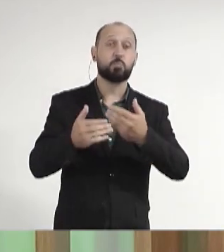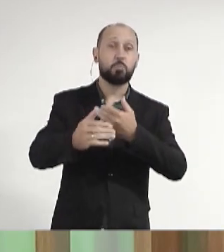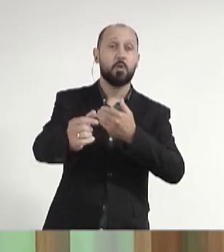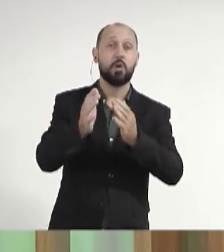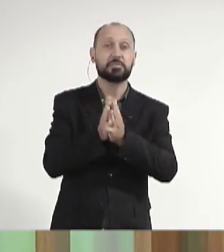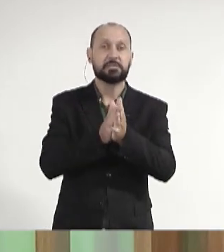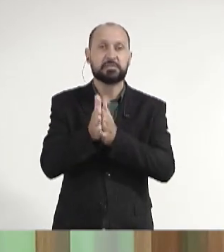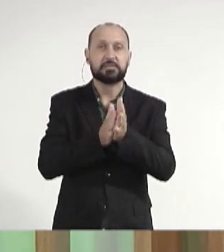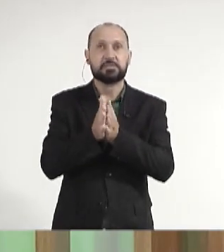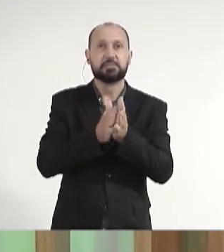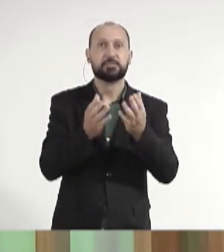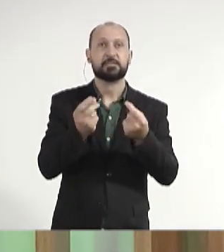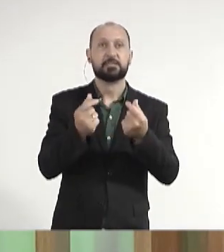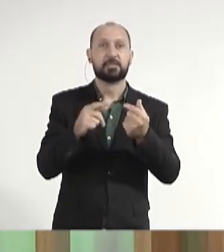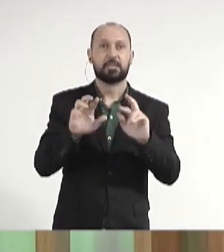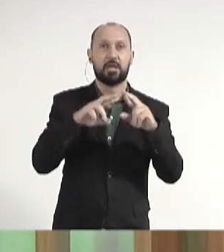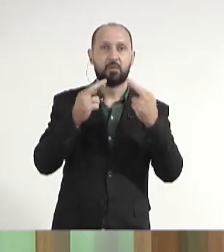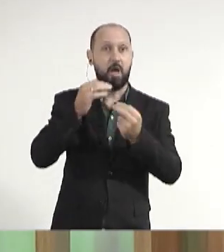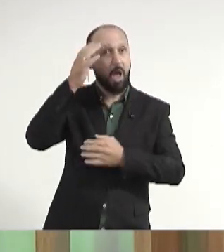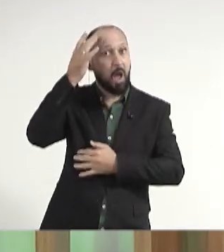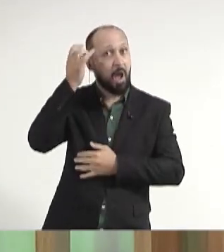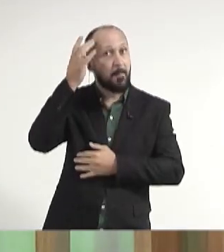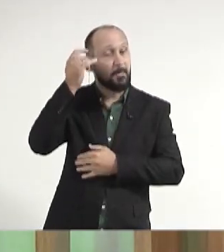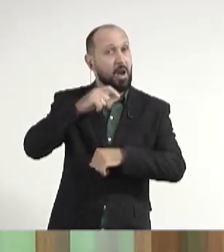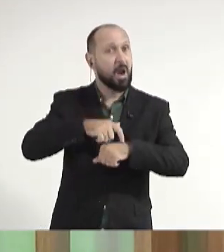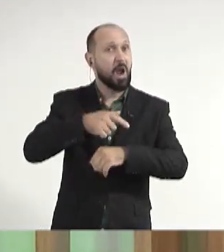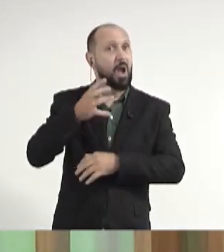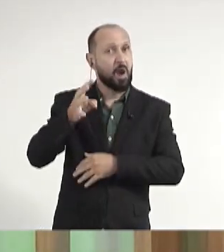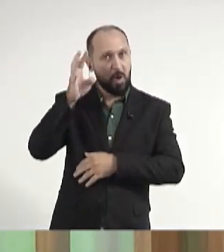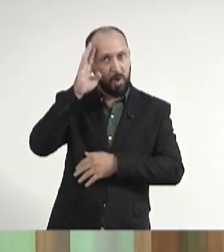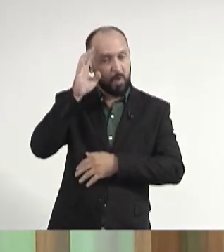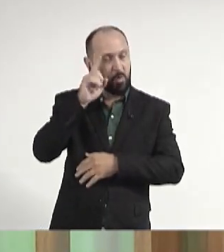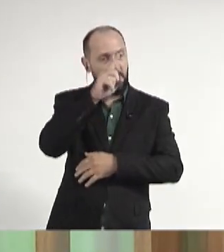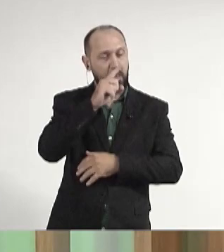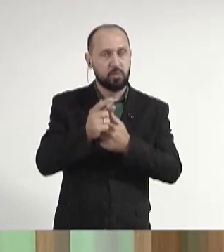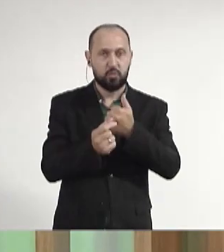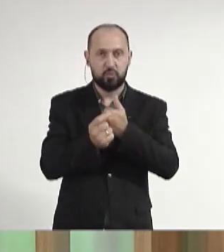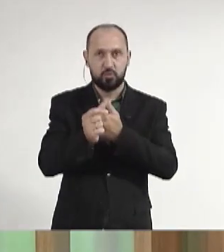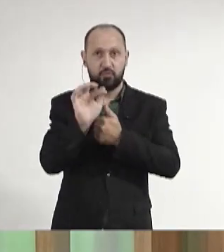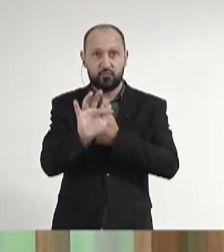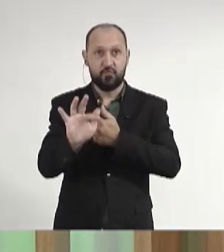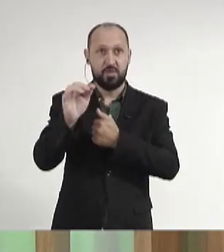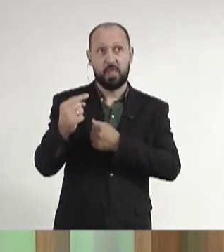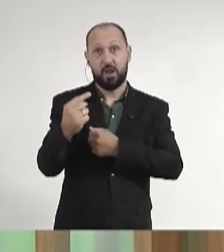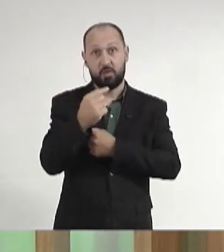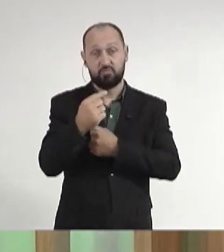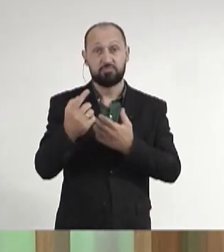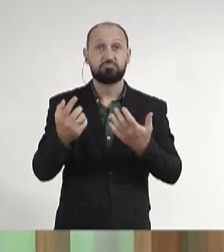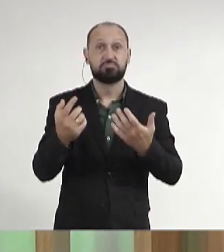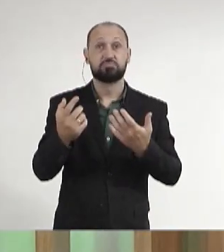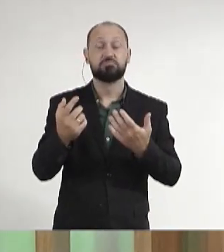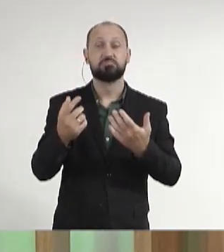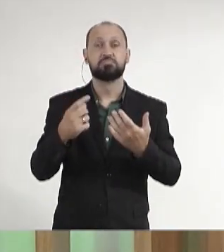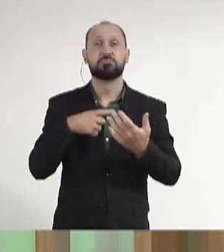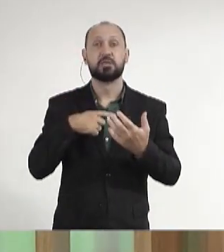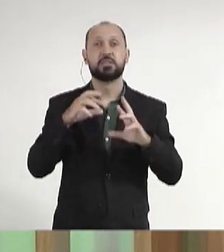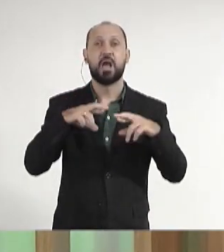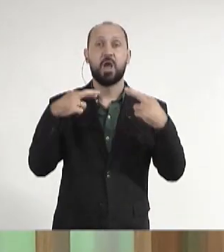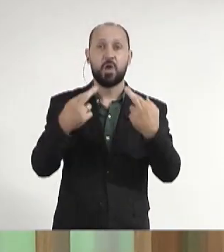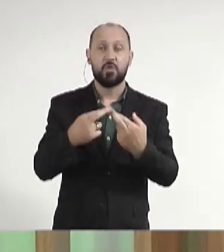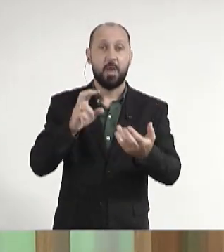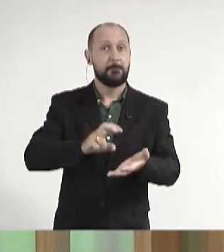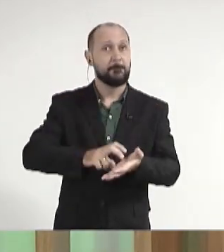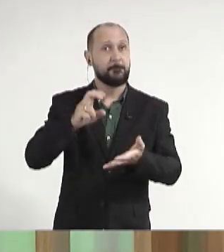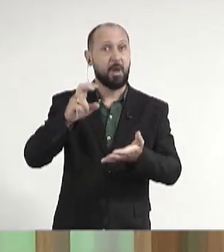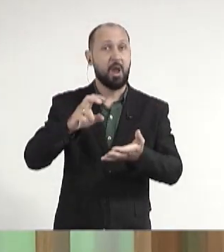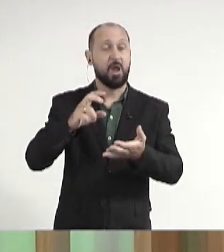agora a expectativa dessa sessão amanhã, quarta-feira, lá no Tribunal de Contas da União. Essa reunião acontecendo